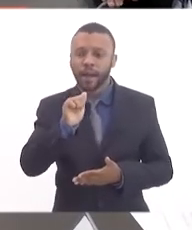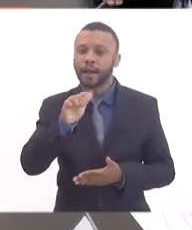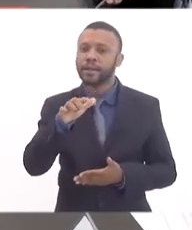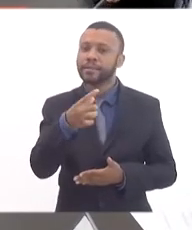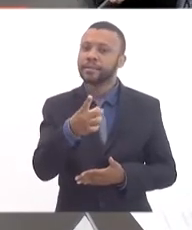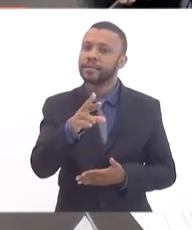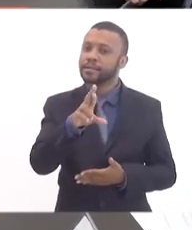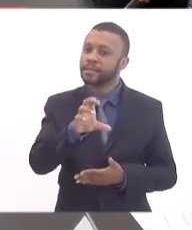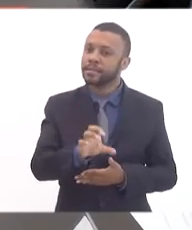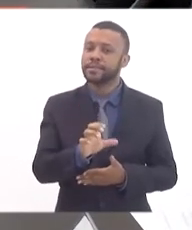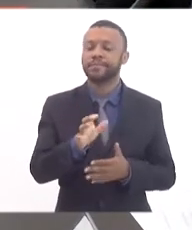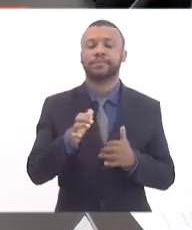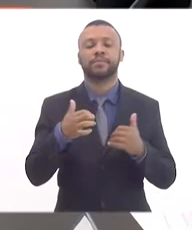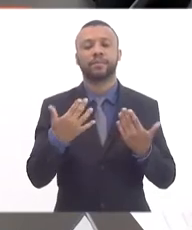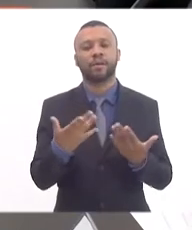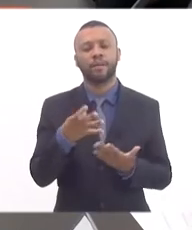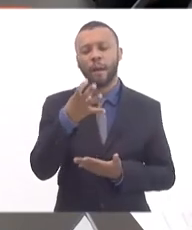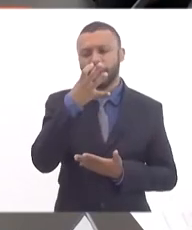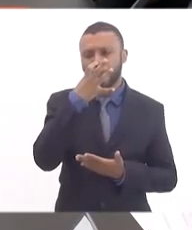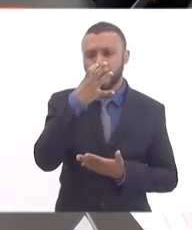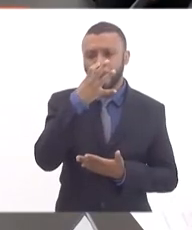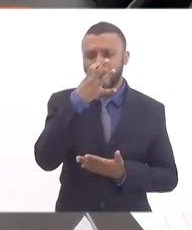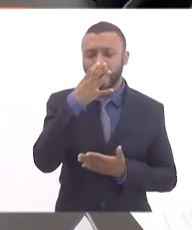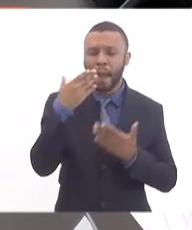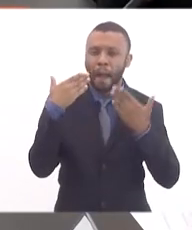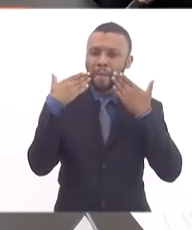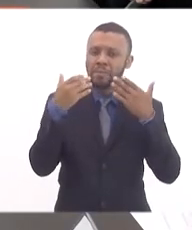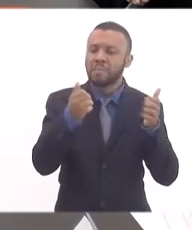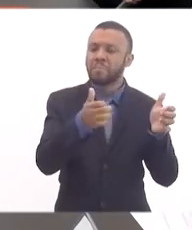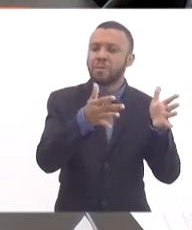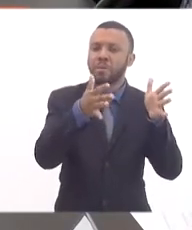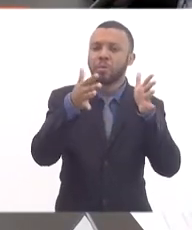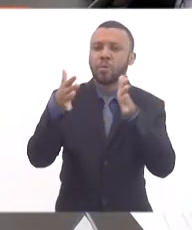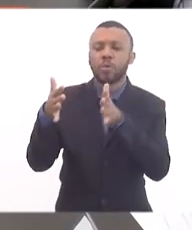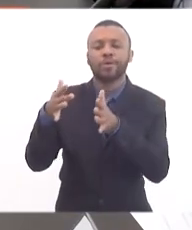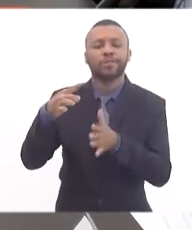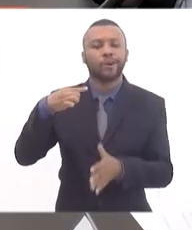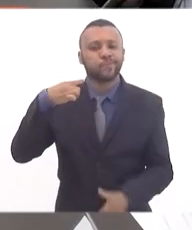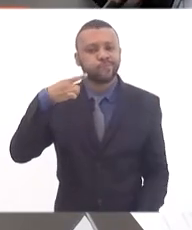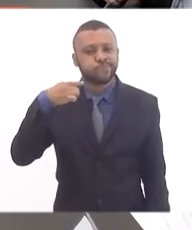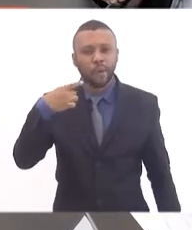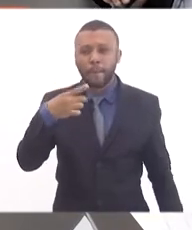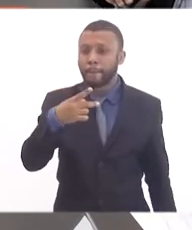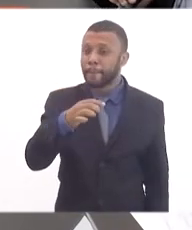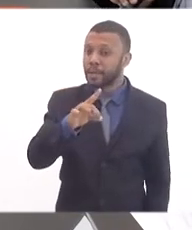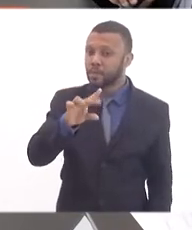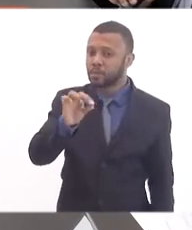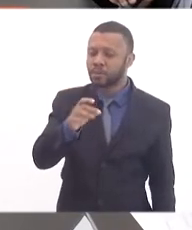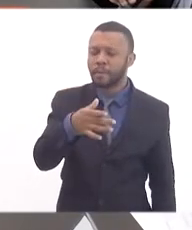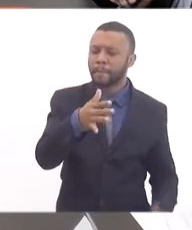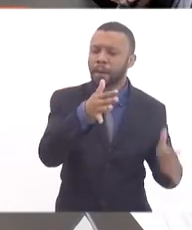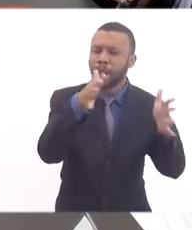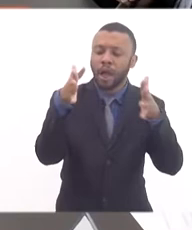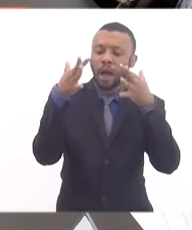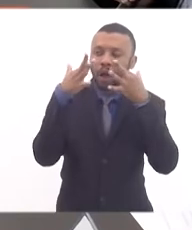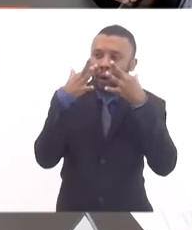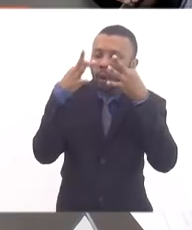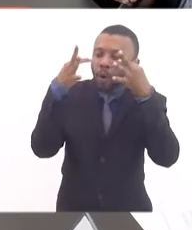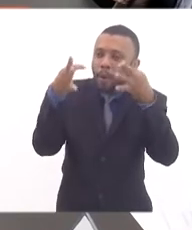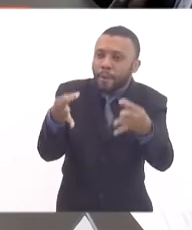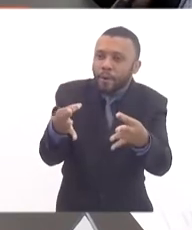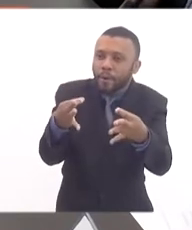eu ouvi apresentação Pedro com muita atenção e